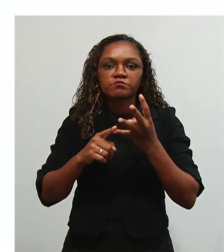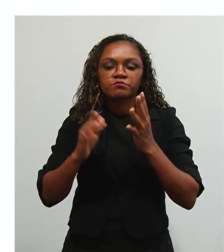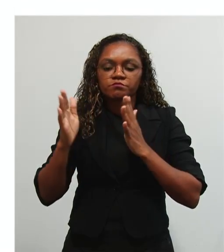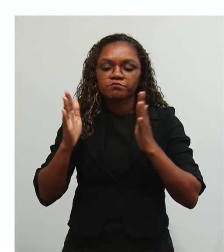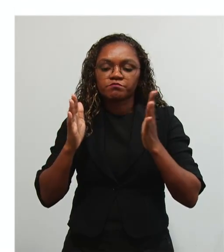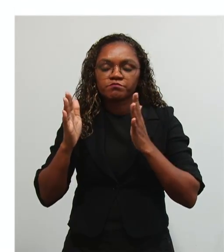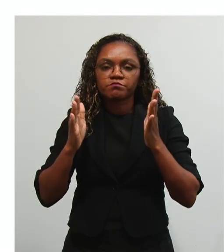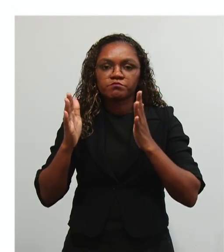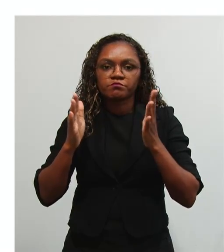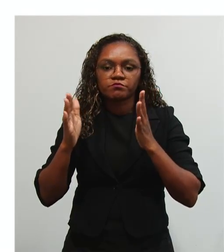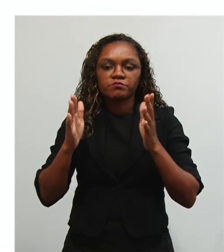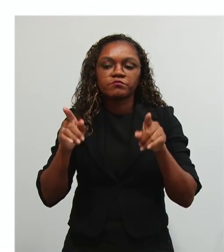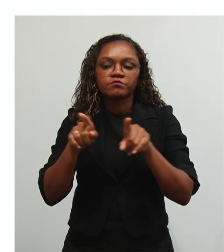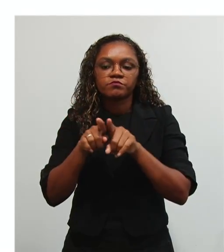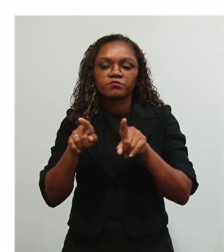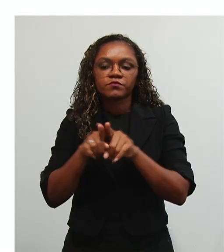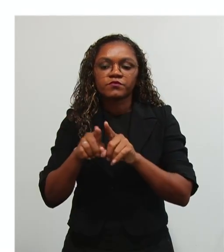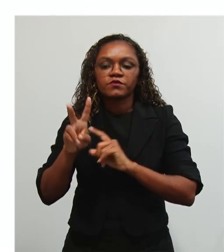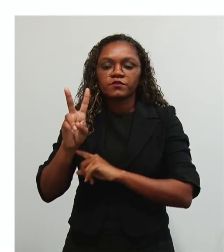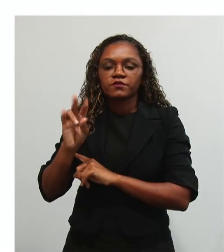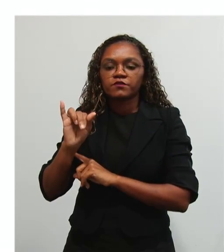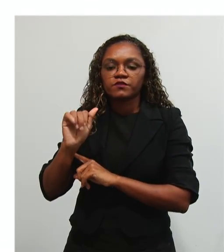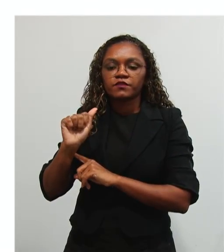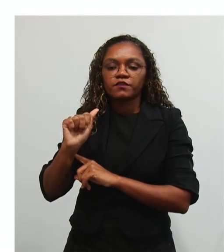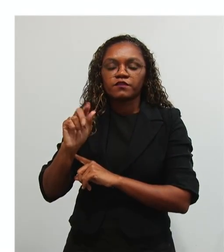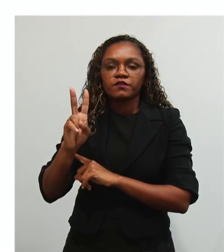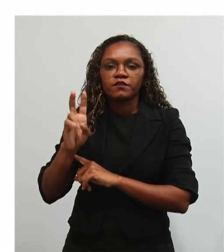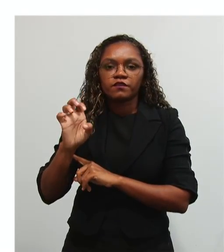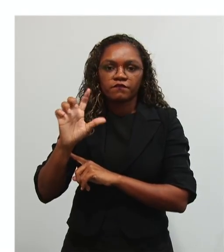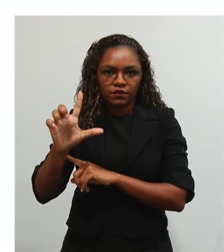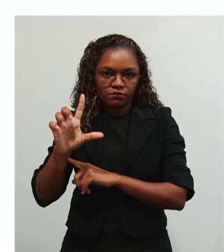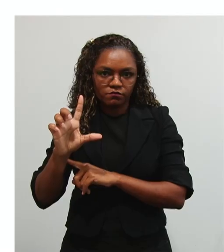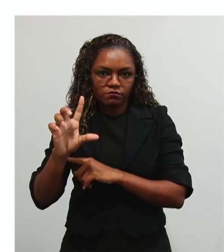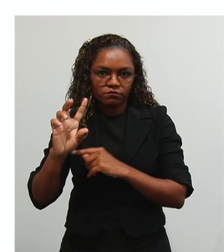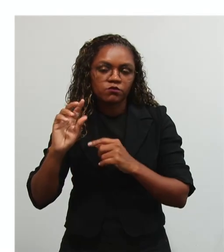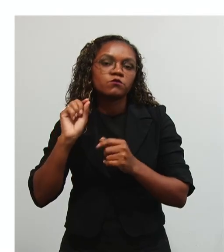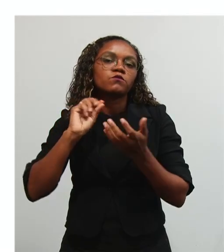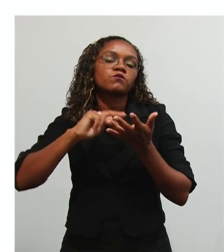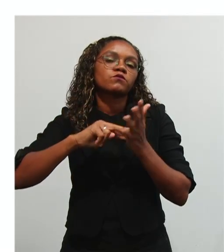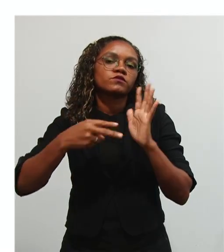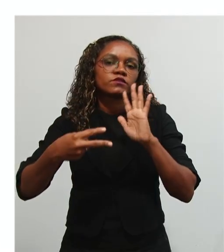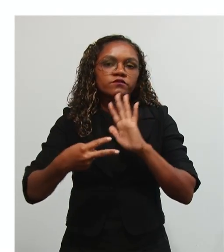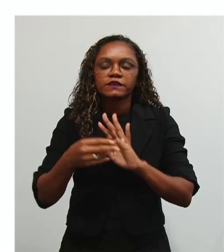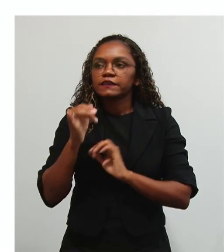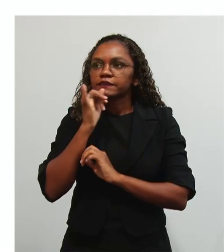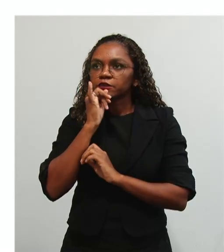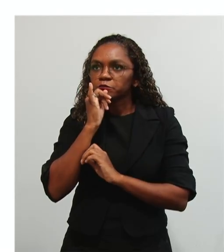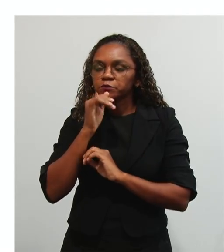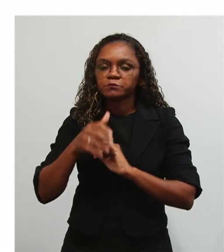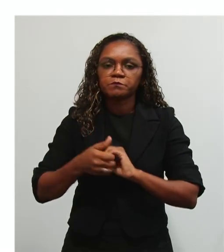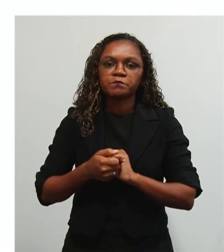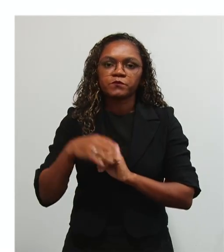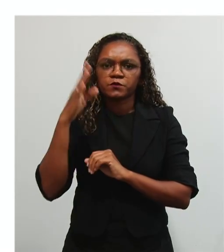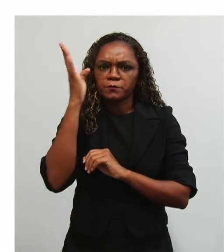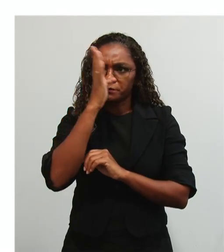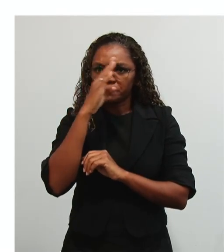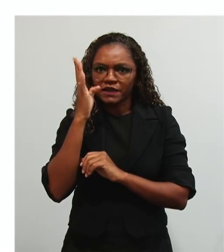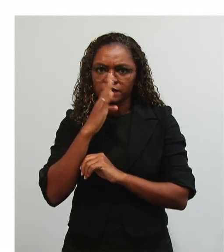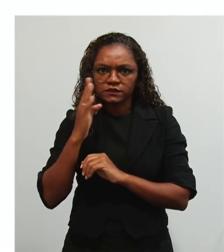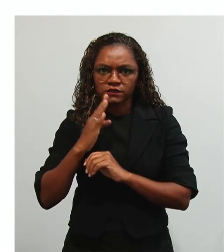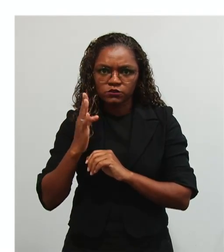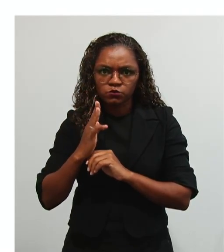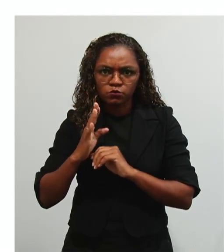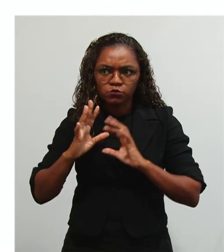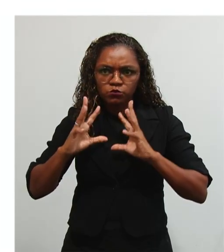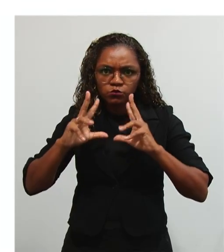uma dimensão viável. Claro, né, gente? É como eu falei, se a gente quiser aqui em Rondônia pesquisar o Brasil inteiro, vai ser um pouco